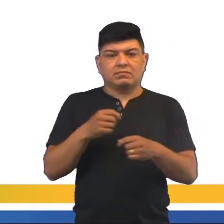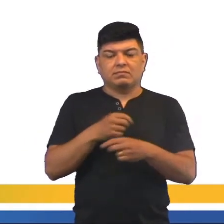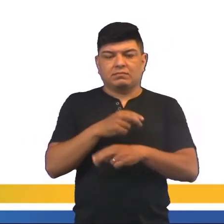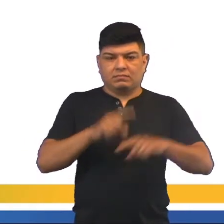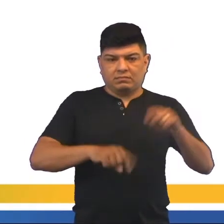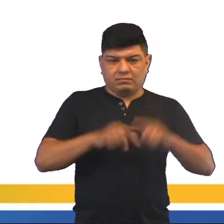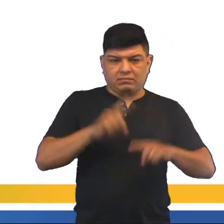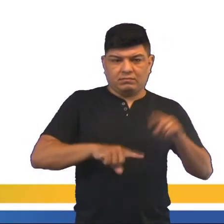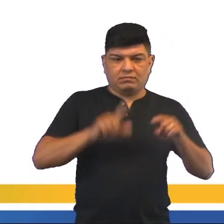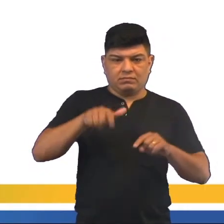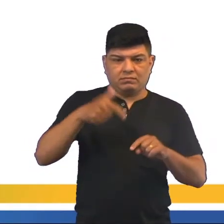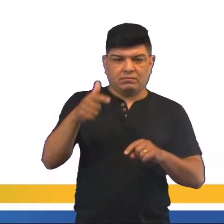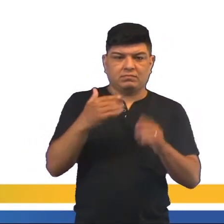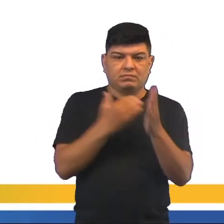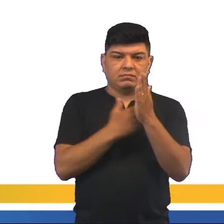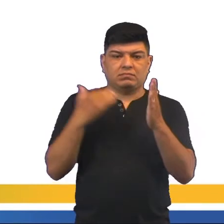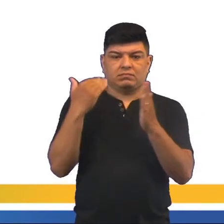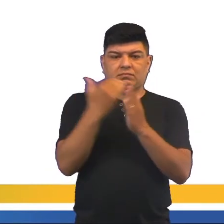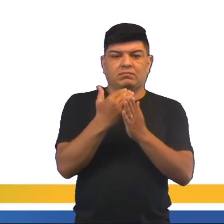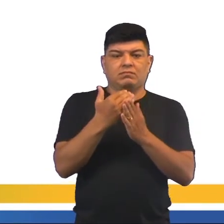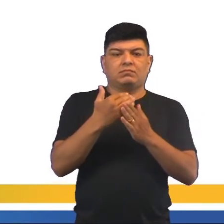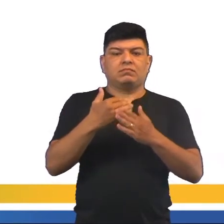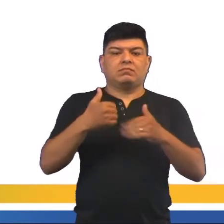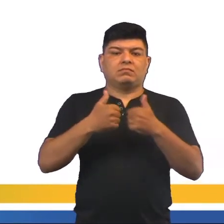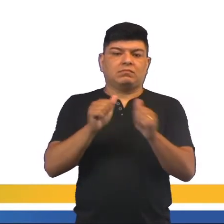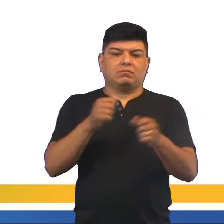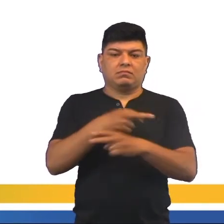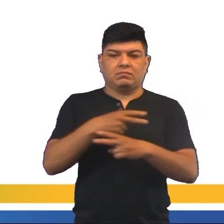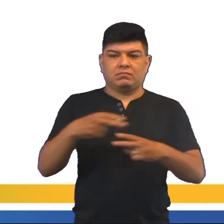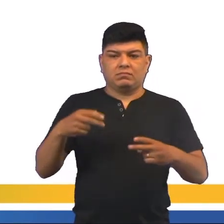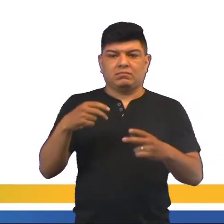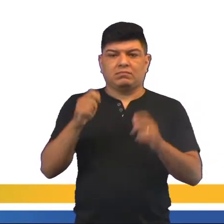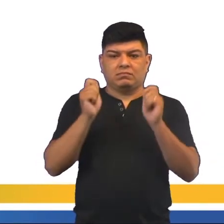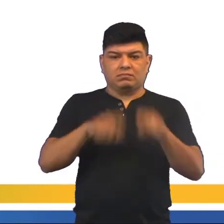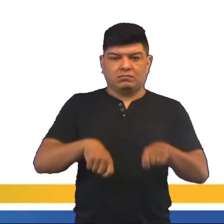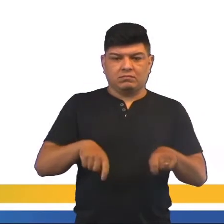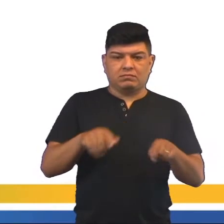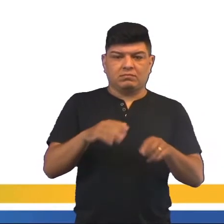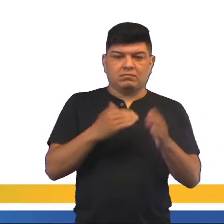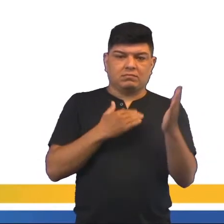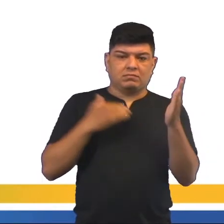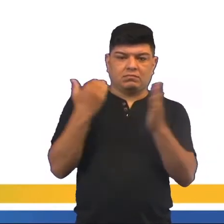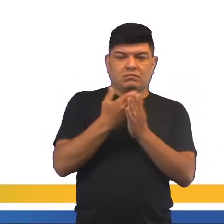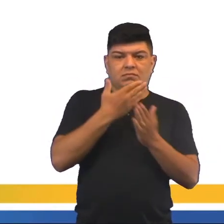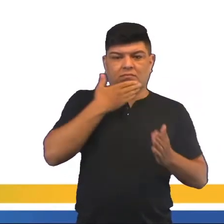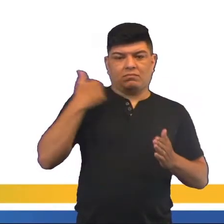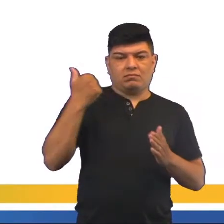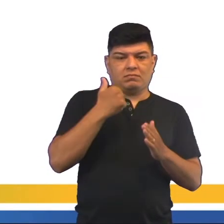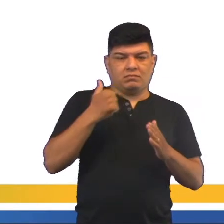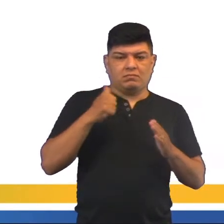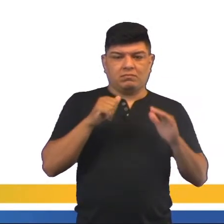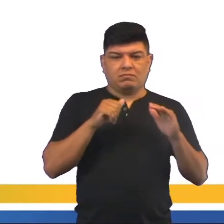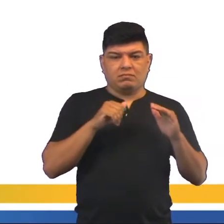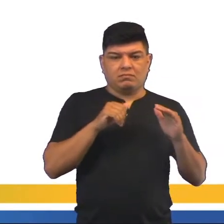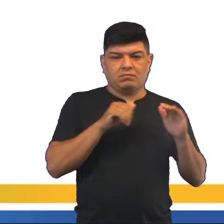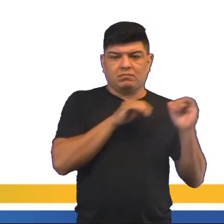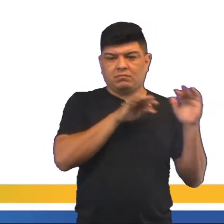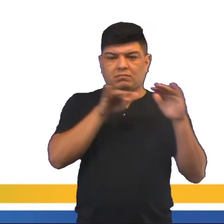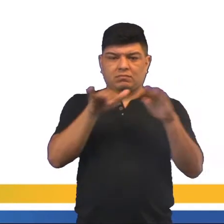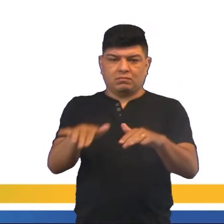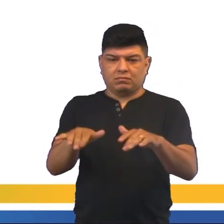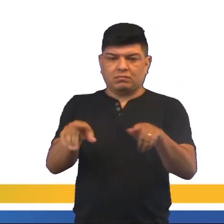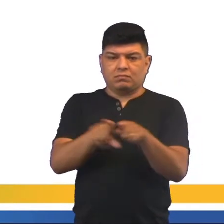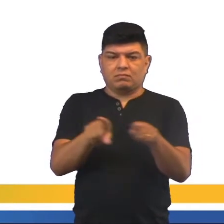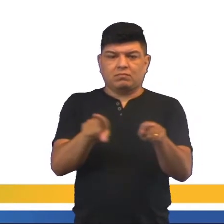economicamente diversos outros países. A expansão territorial, e a exploração de matérias-primas. O avanço